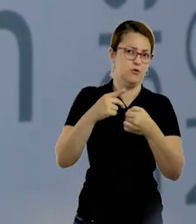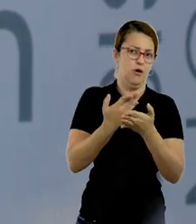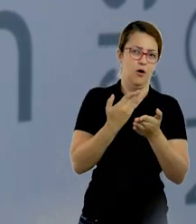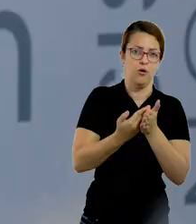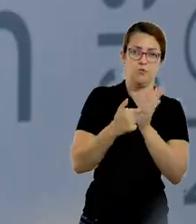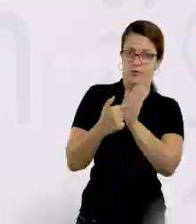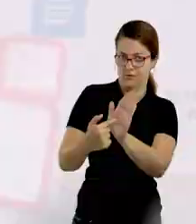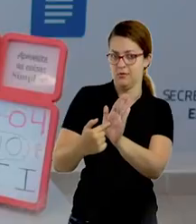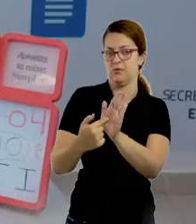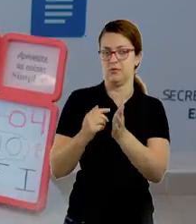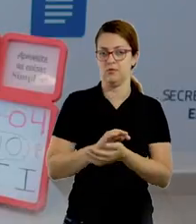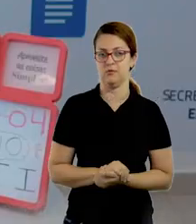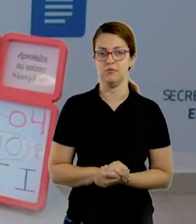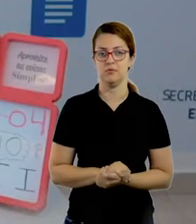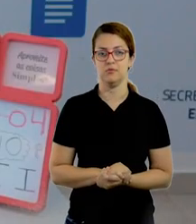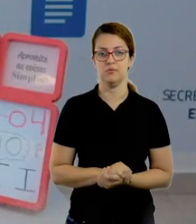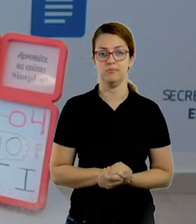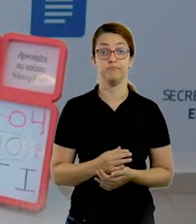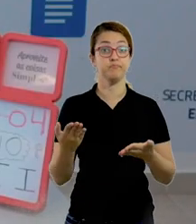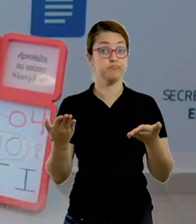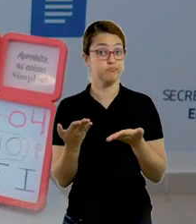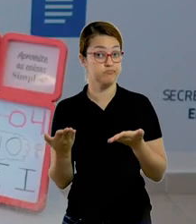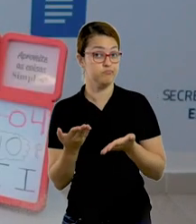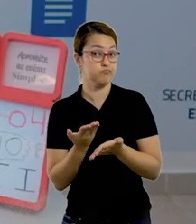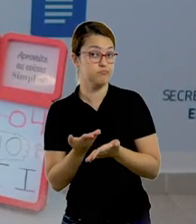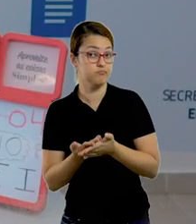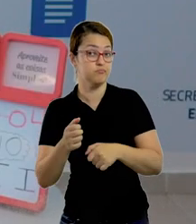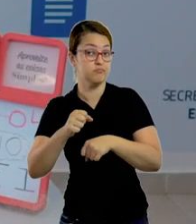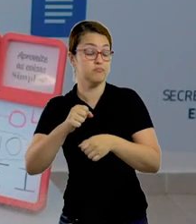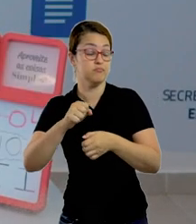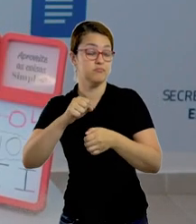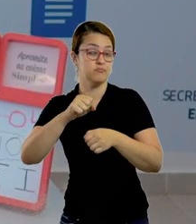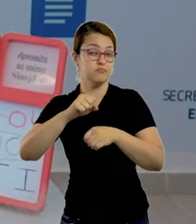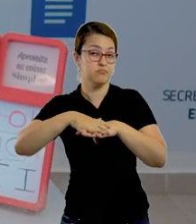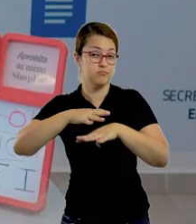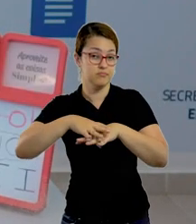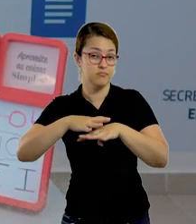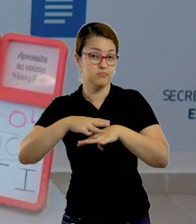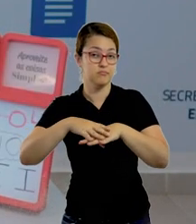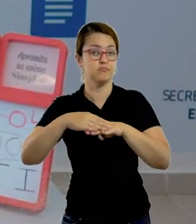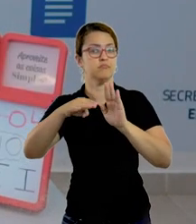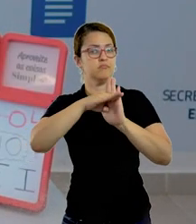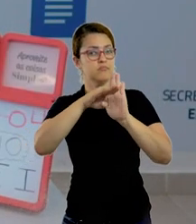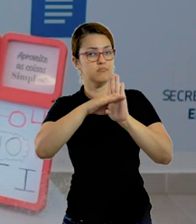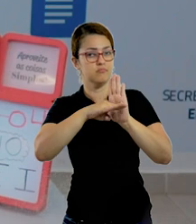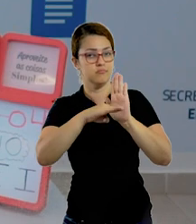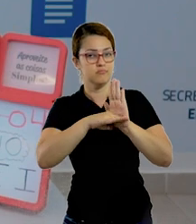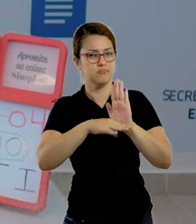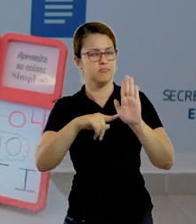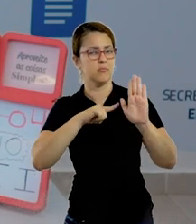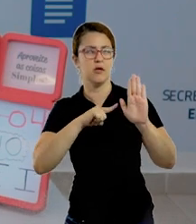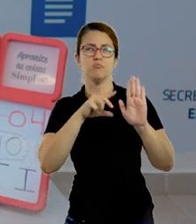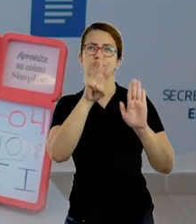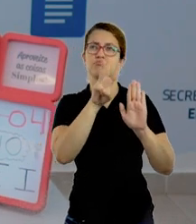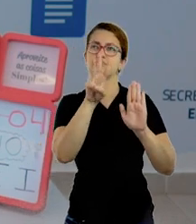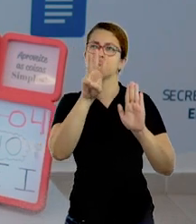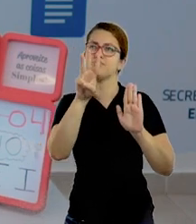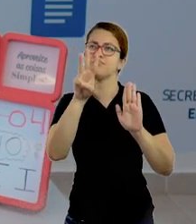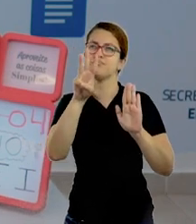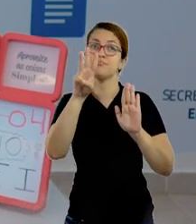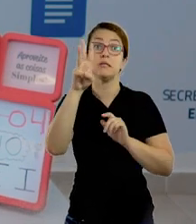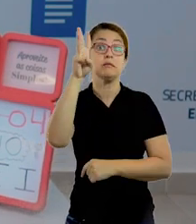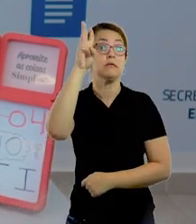voltarem. Agora vamos à aula de matemática. Você vai acessar a rotina semanal. Tem um link no dia